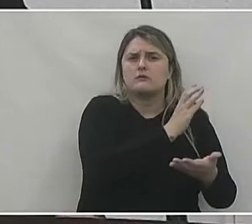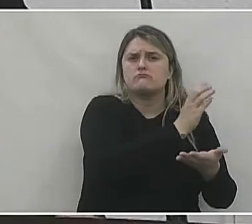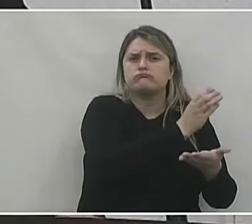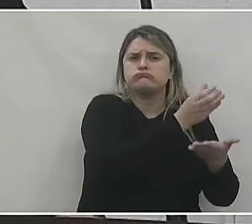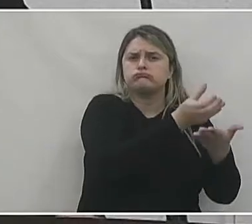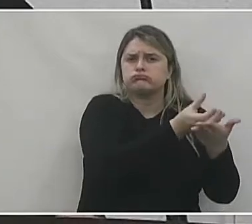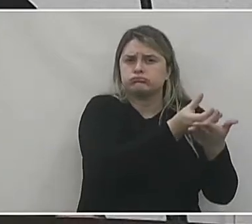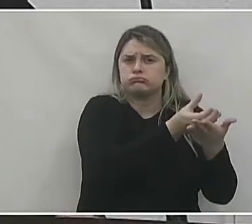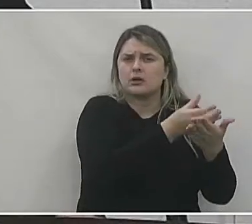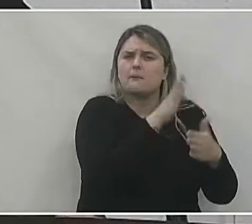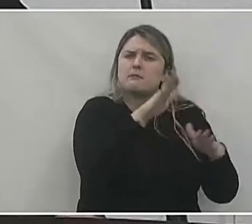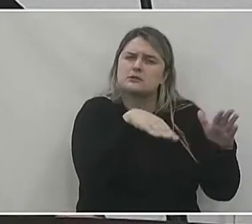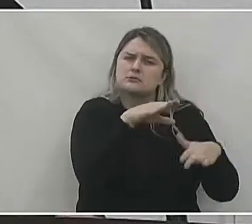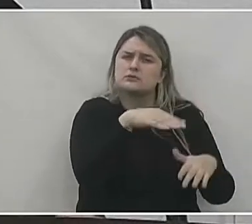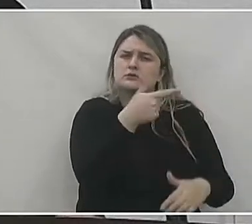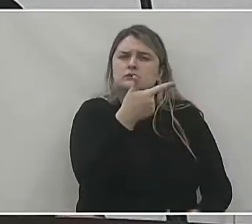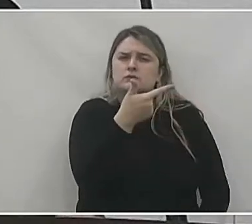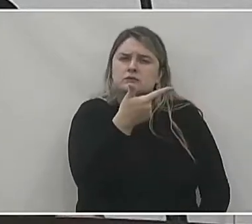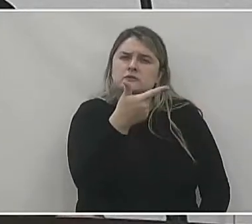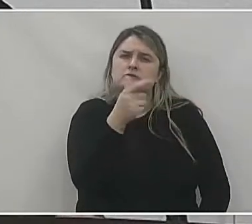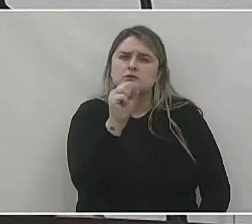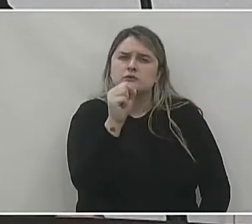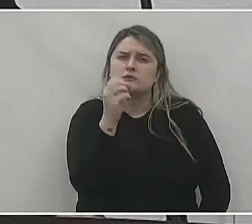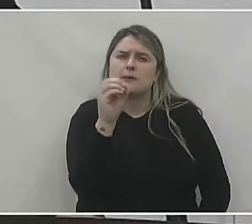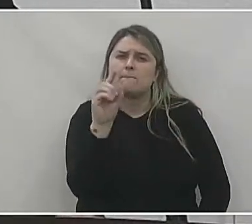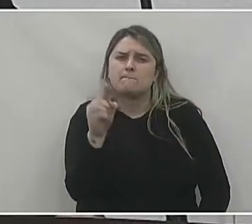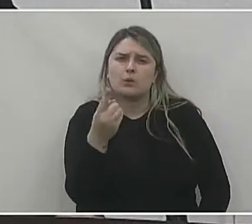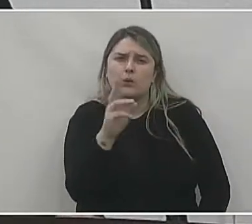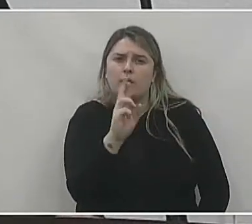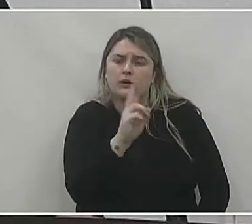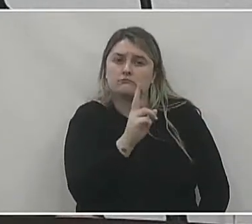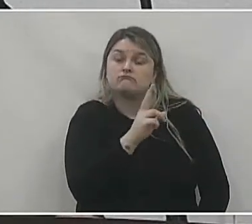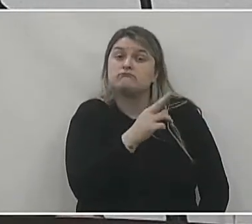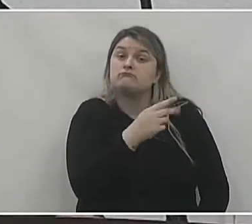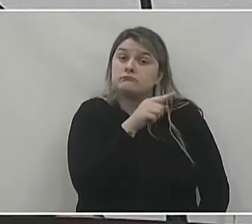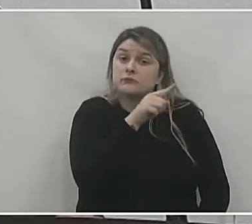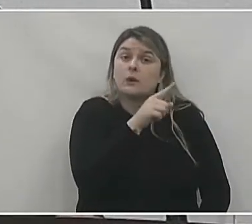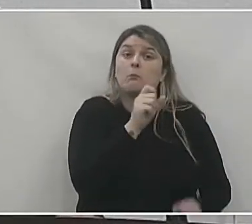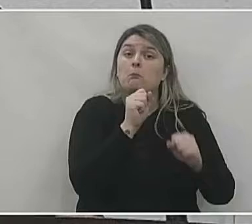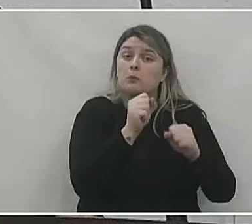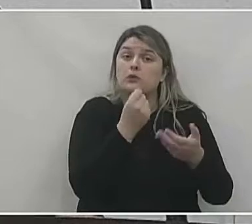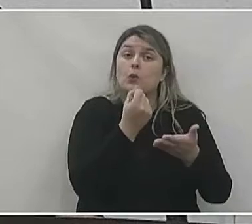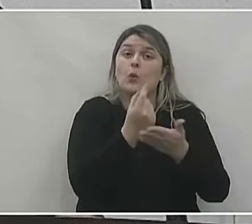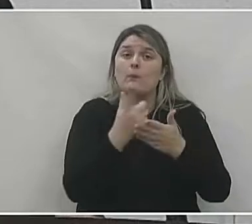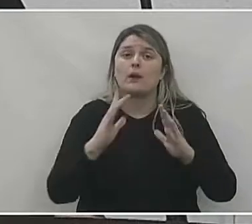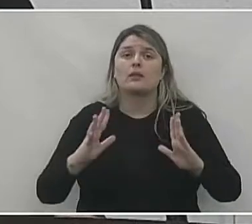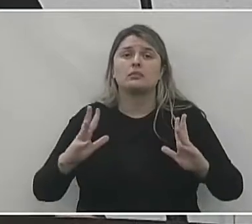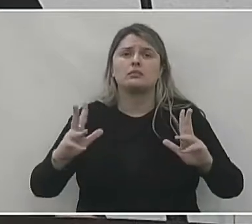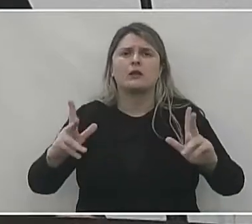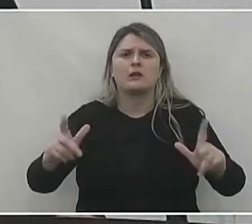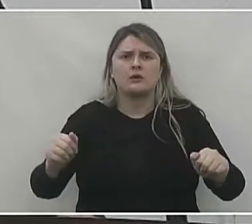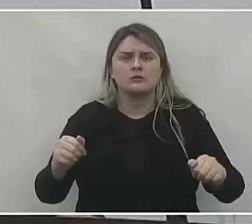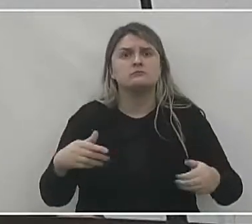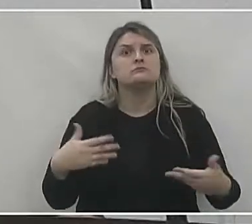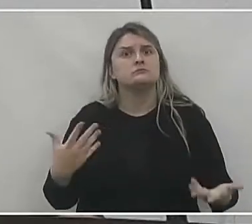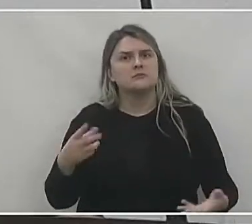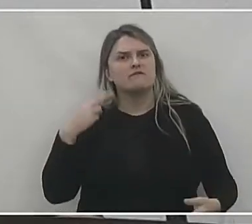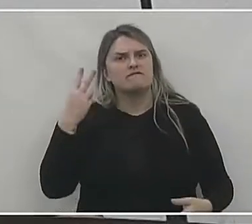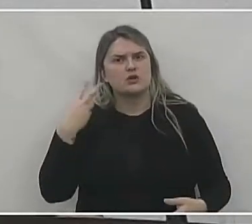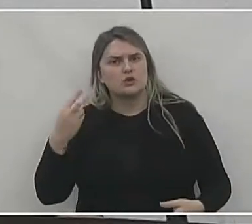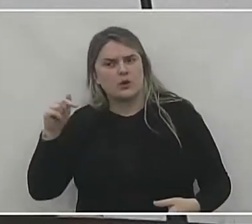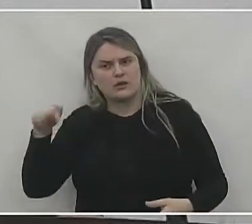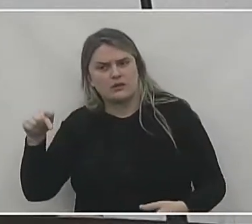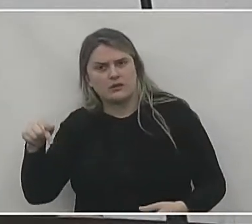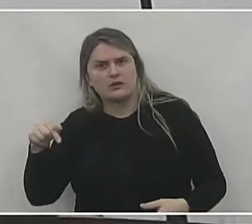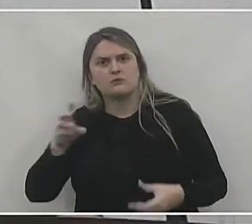recursos em torno de R$280 mil que dava para comprar um trator. Daí os vereadores de União da